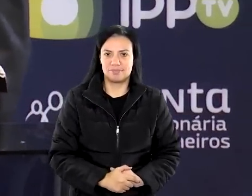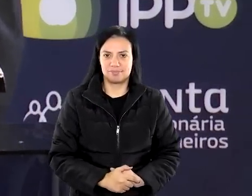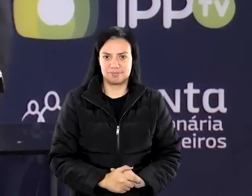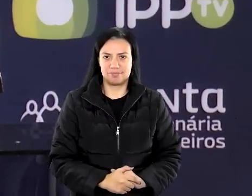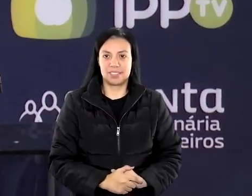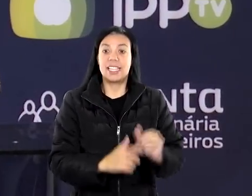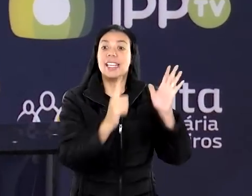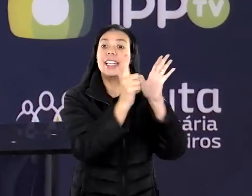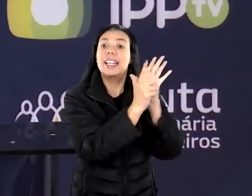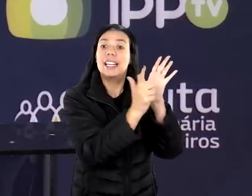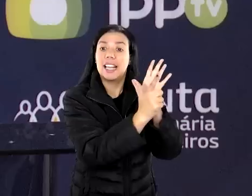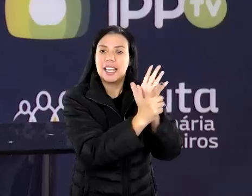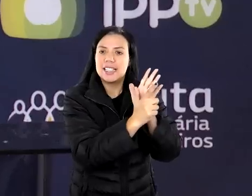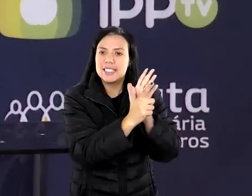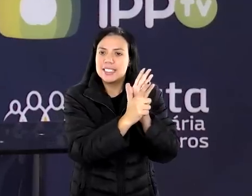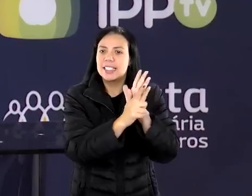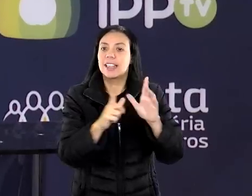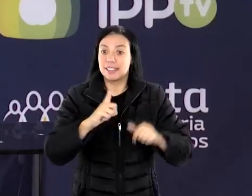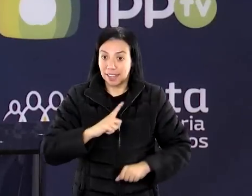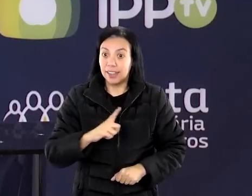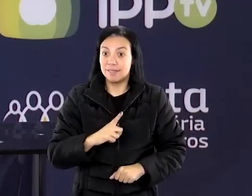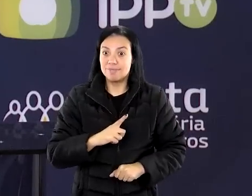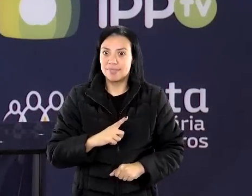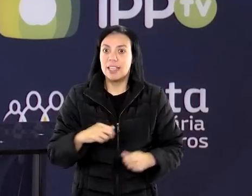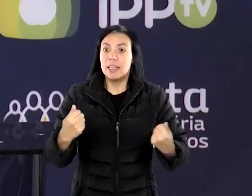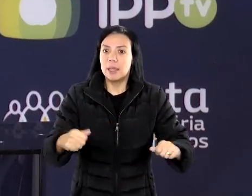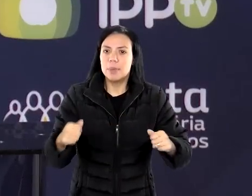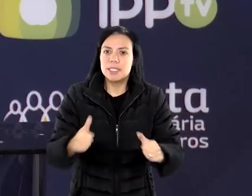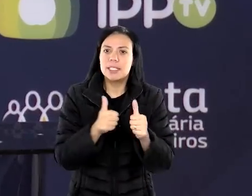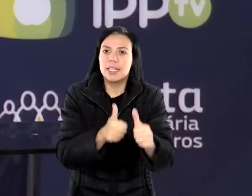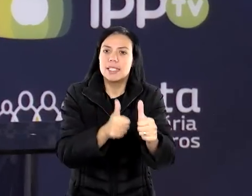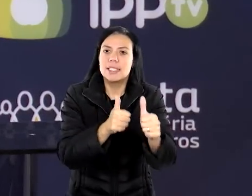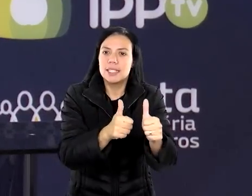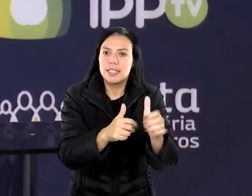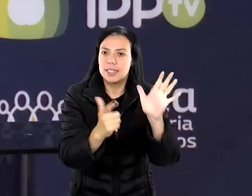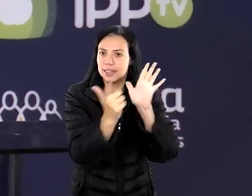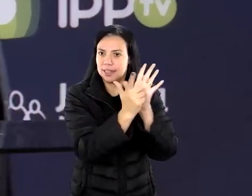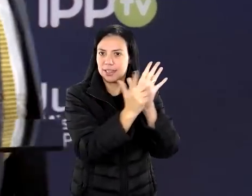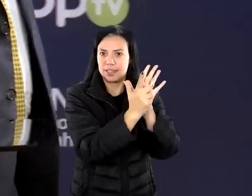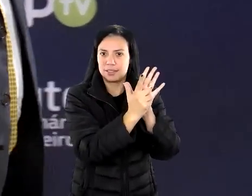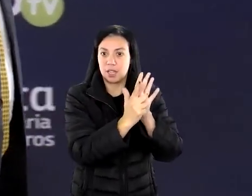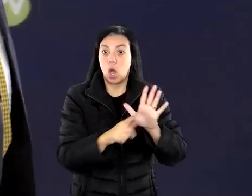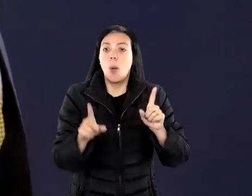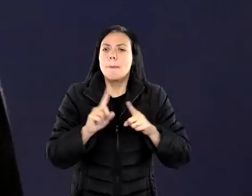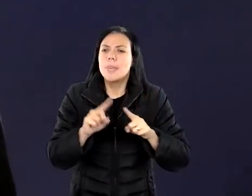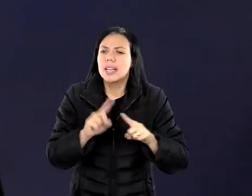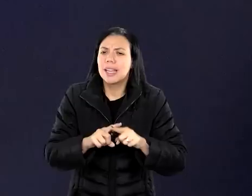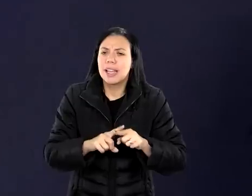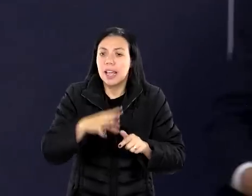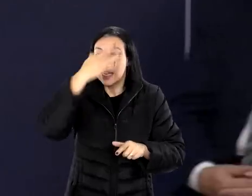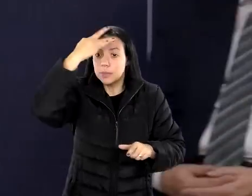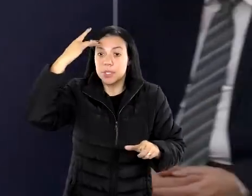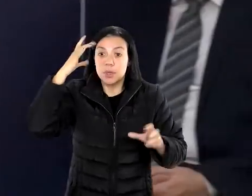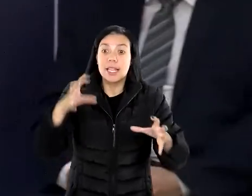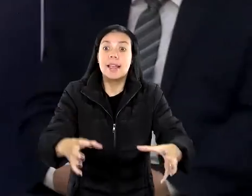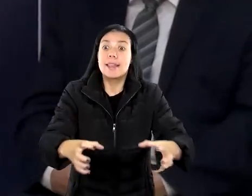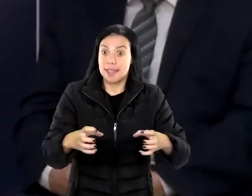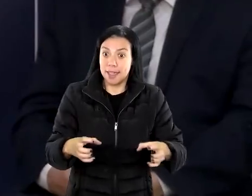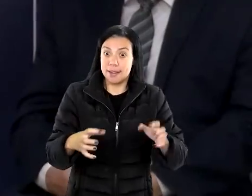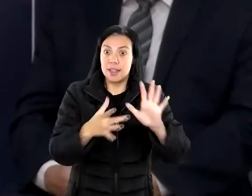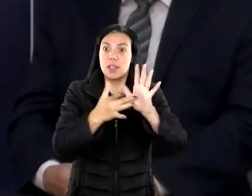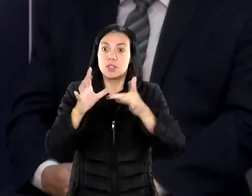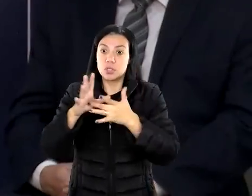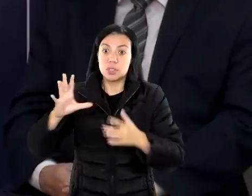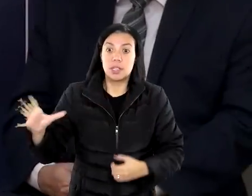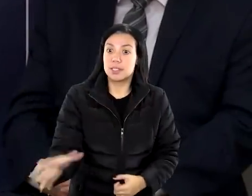Eu estou colocando uma coisa simples hoje. Porque todo mundo quer Jesus como Salvador, mas ninguém quer